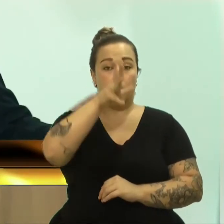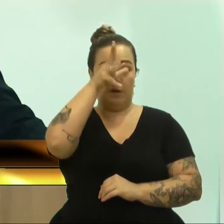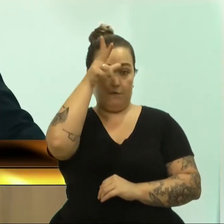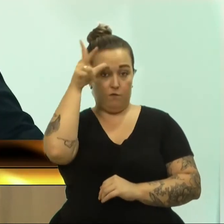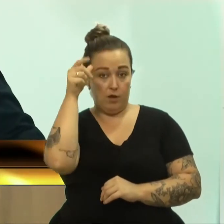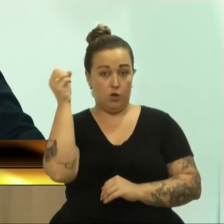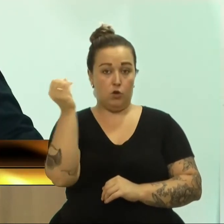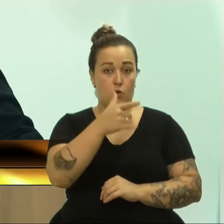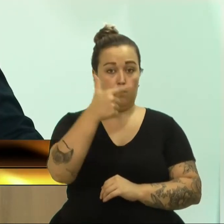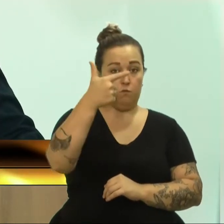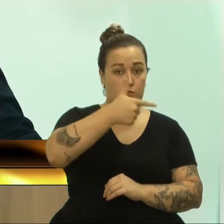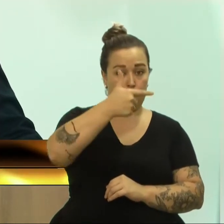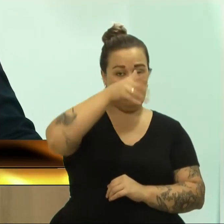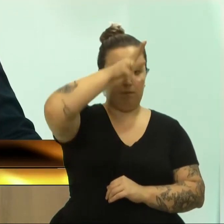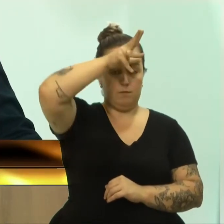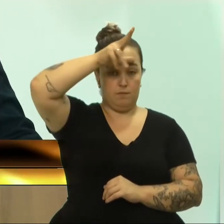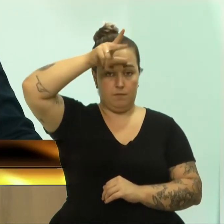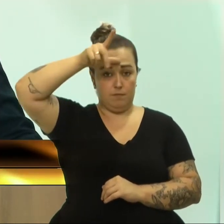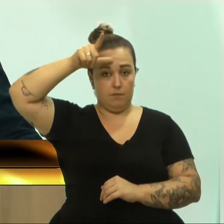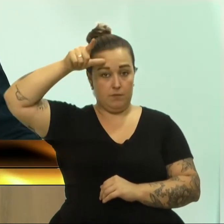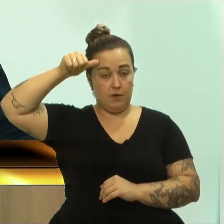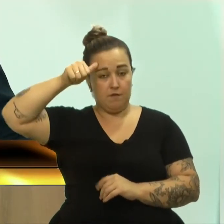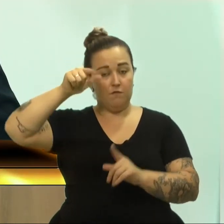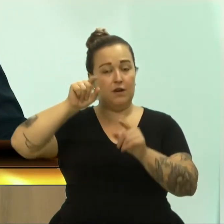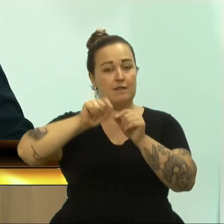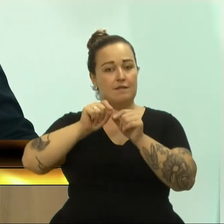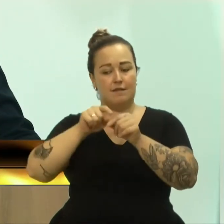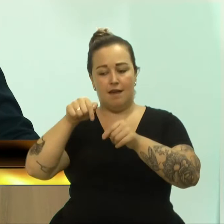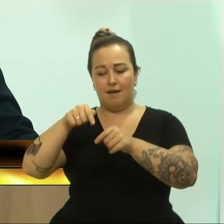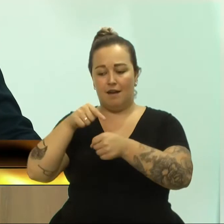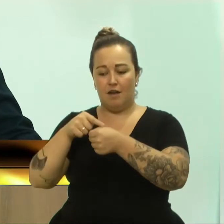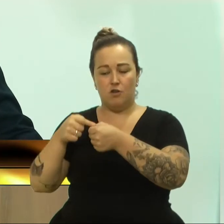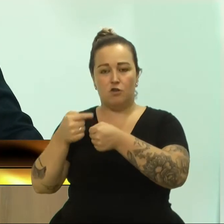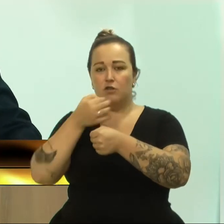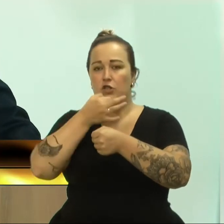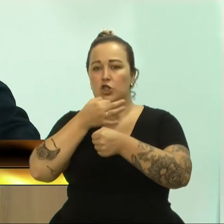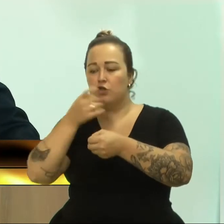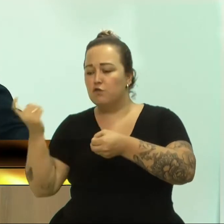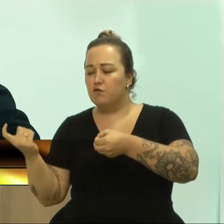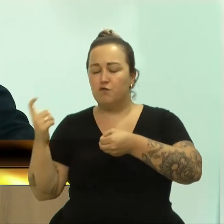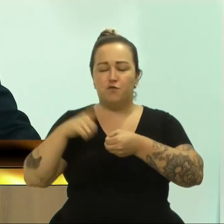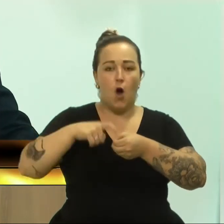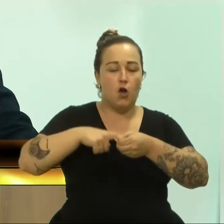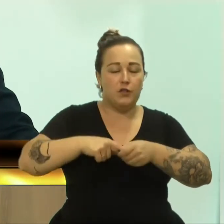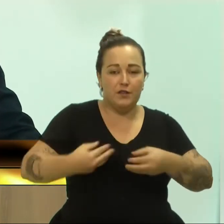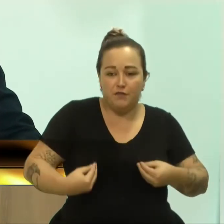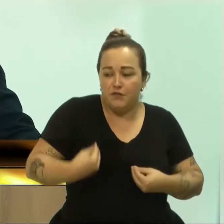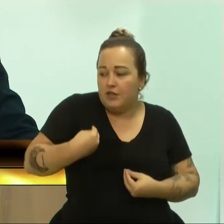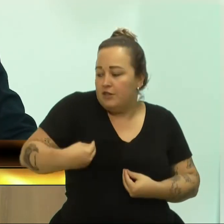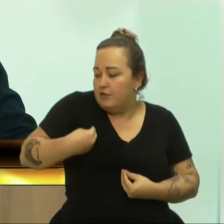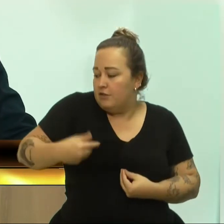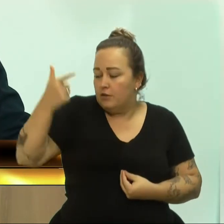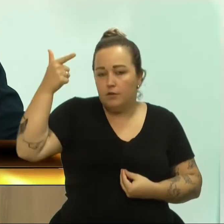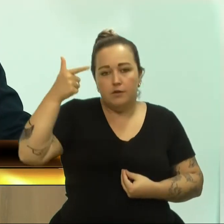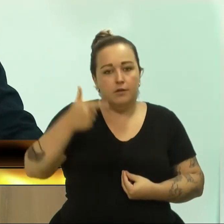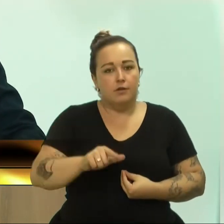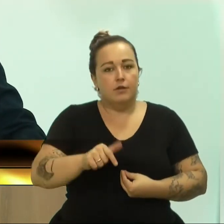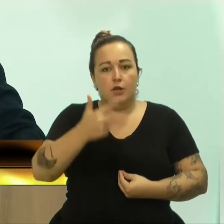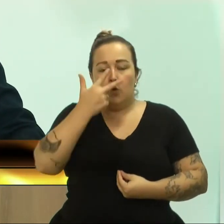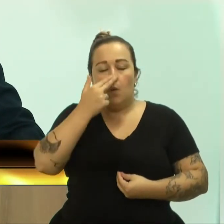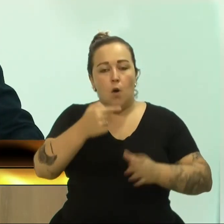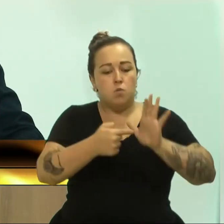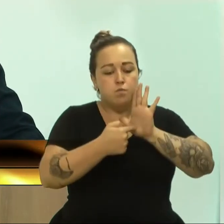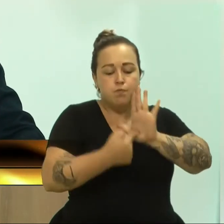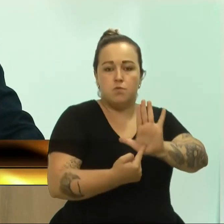eleitos no dia 9, farão com que essa cidade volte a ser o que era e que seja a protagonista da nossa região.